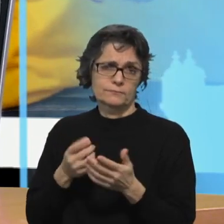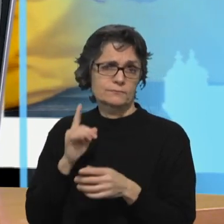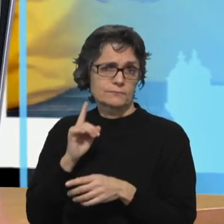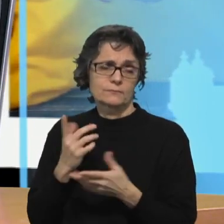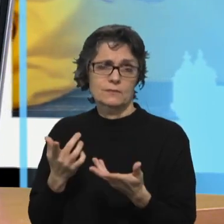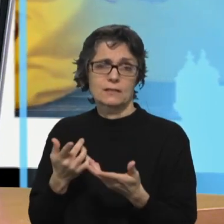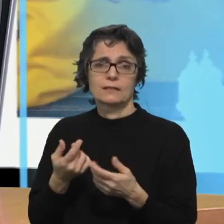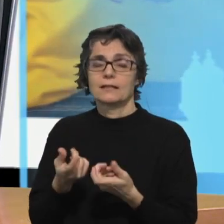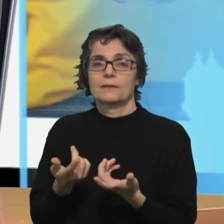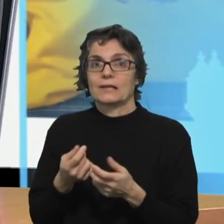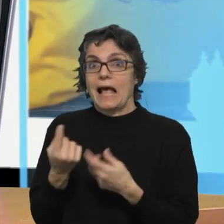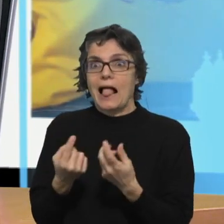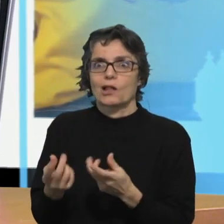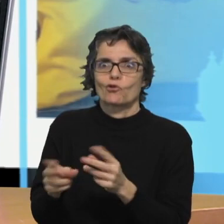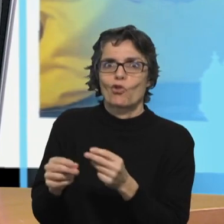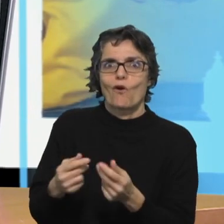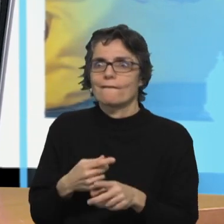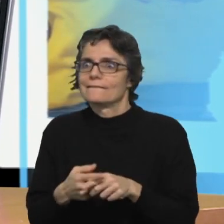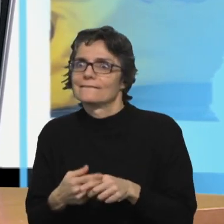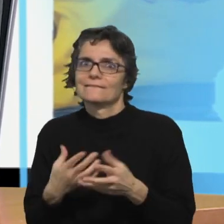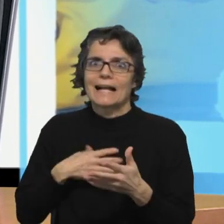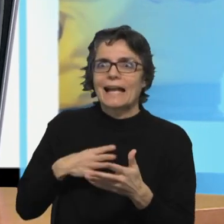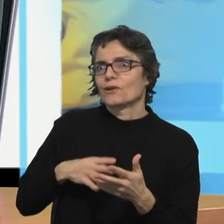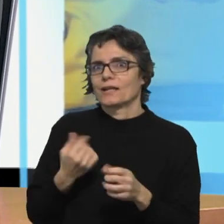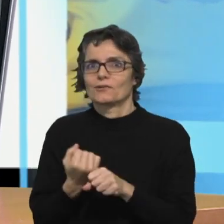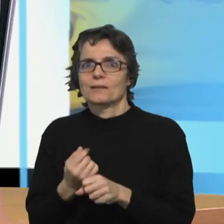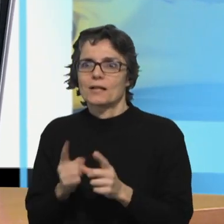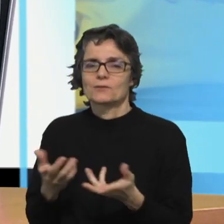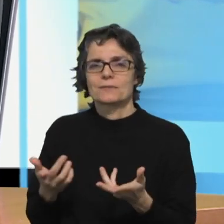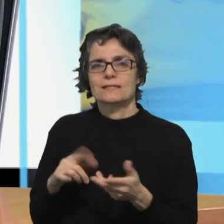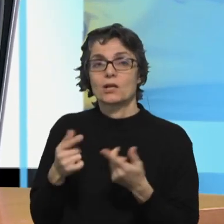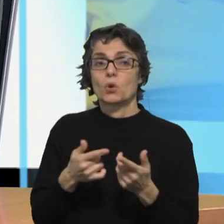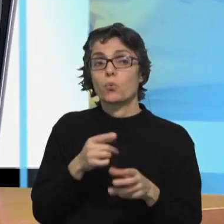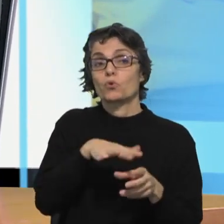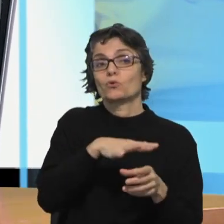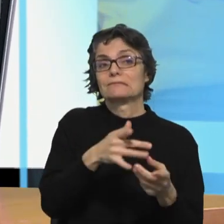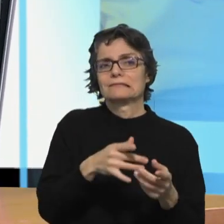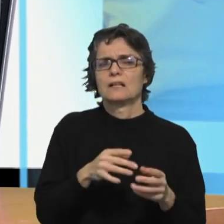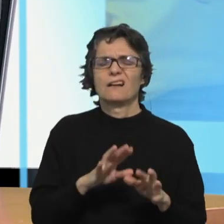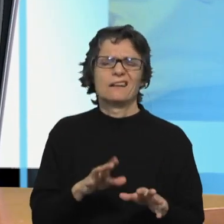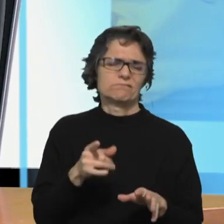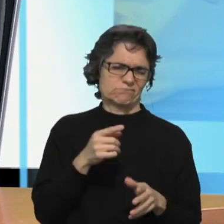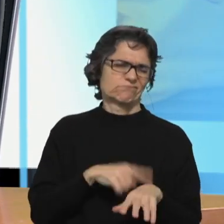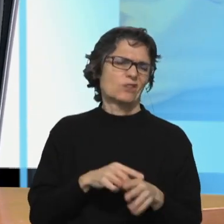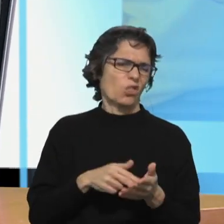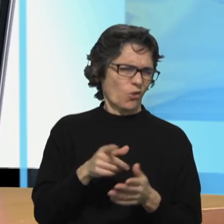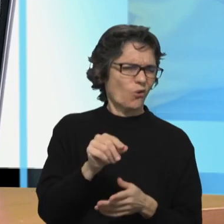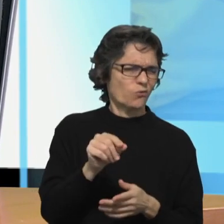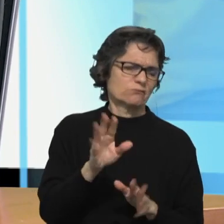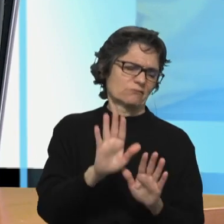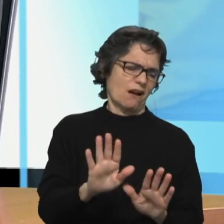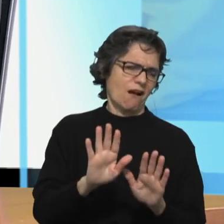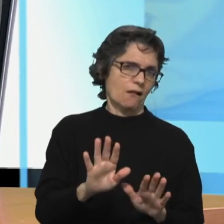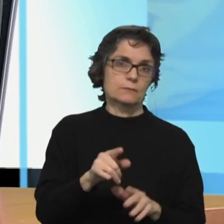lá, vai ser novo, isto está ali cheio de fominha para começar já a trabalhar. Há outras paróquias, outros catequismos, bom, deixa ver como é que isto chega, vamos com mais tempo.